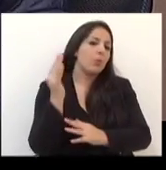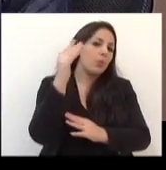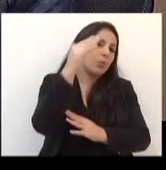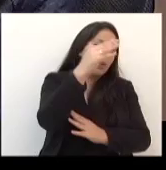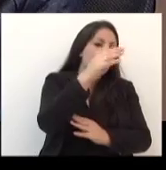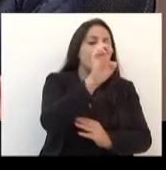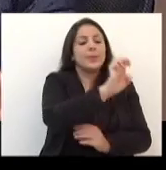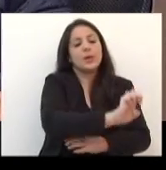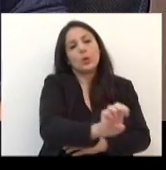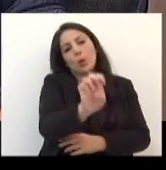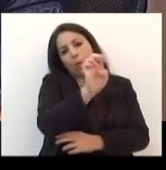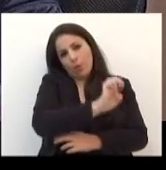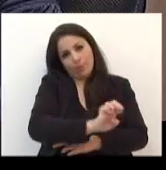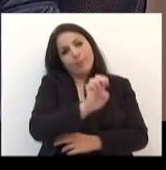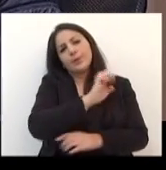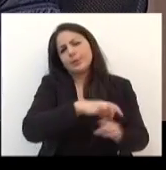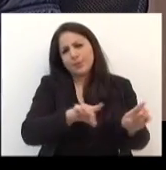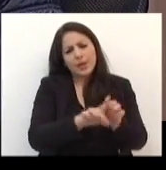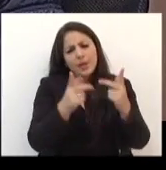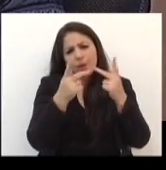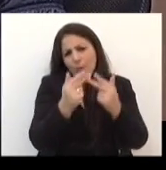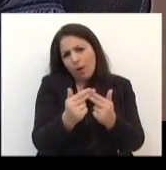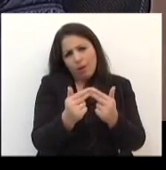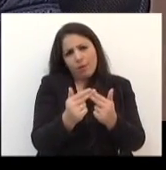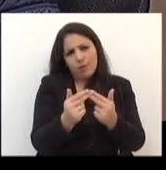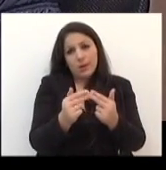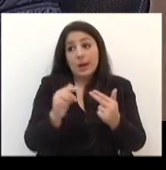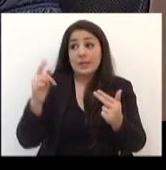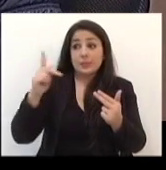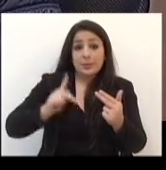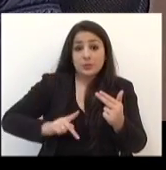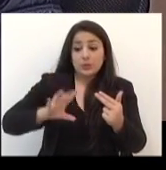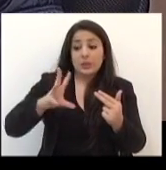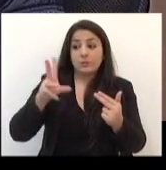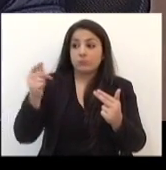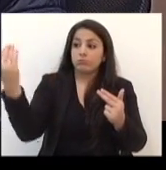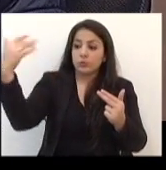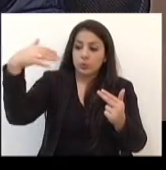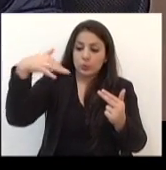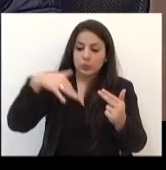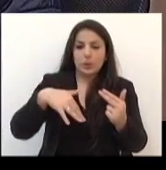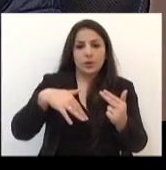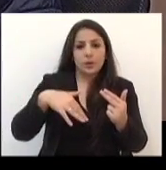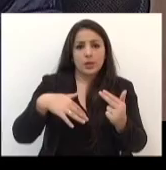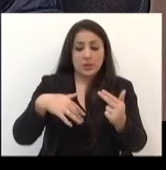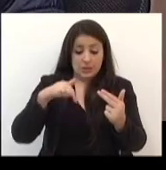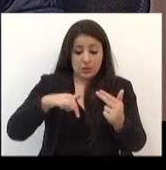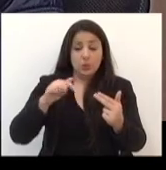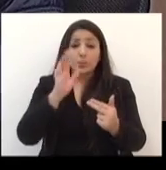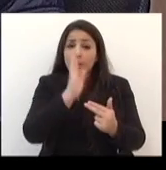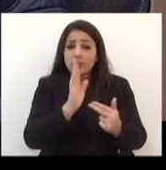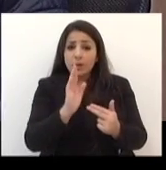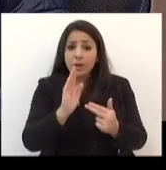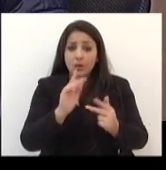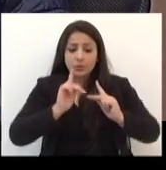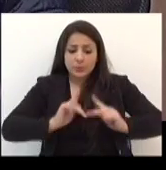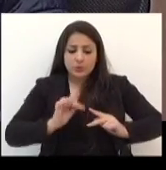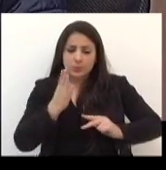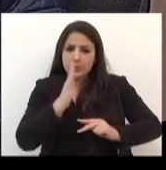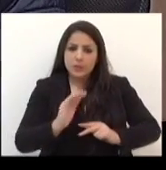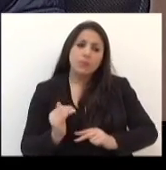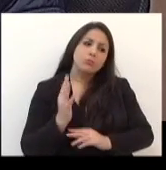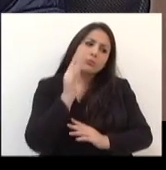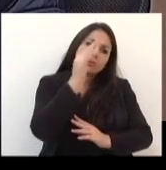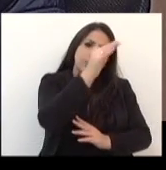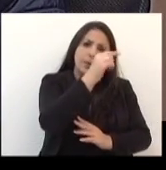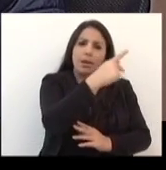fazer exatamente o que os novos migrantes estão fazendo hoje aqui no Brasil, que é poder trabalhar e enviar,